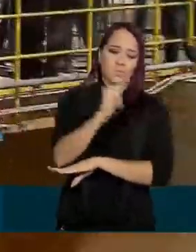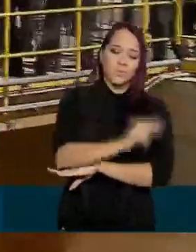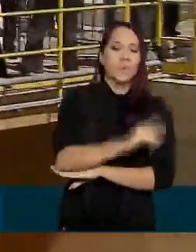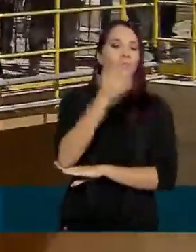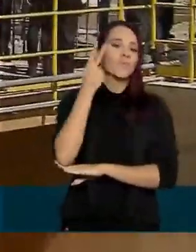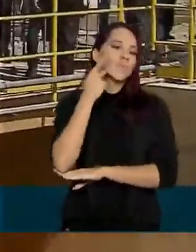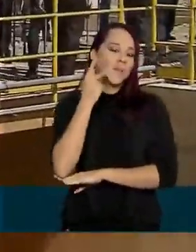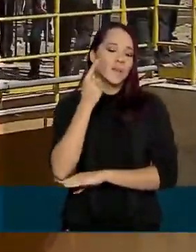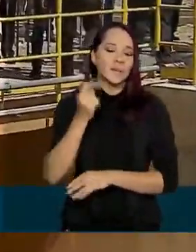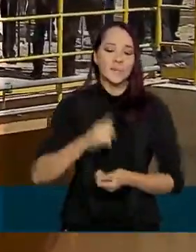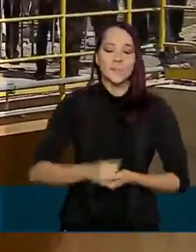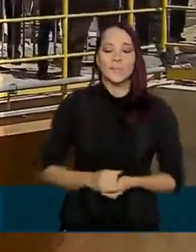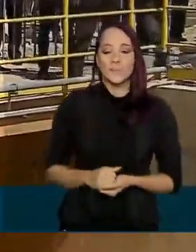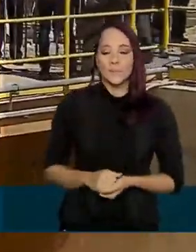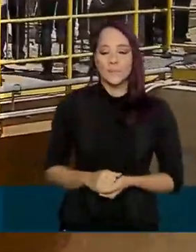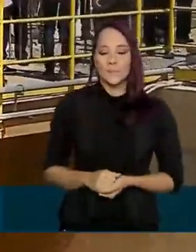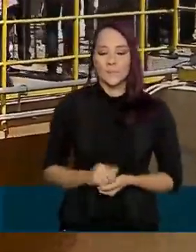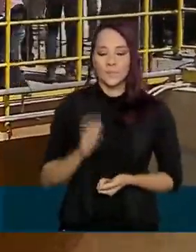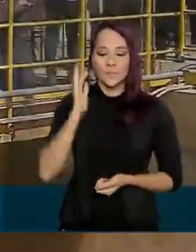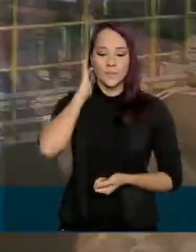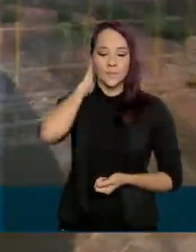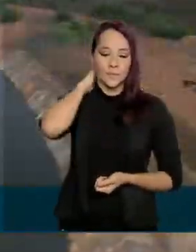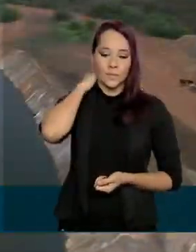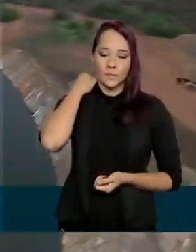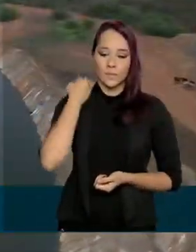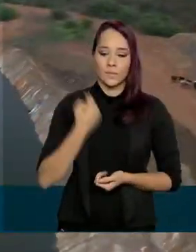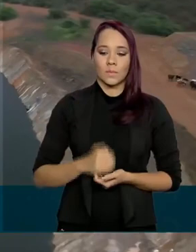ceará e